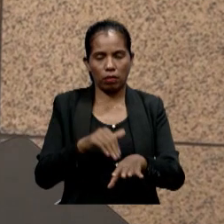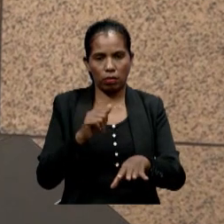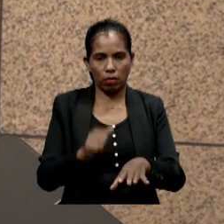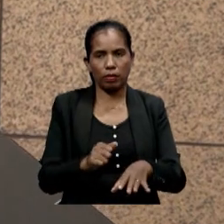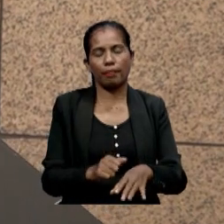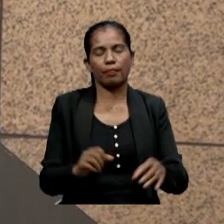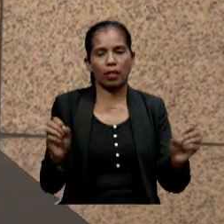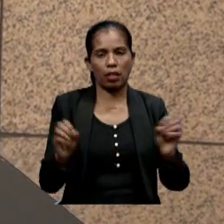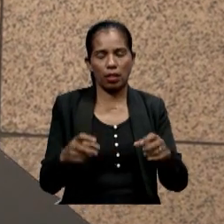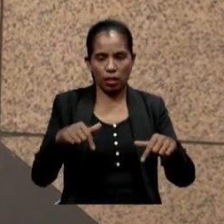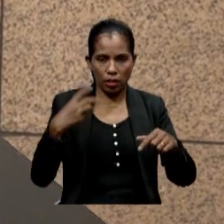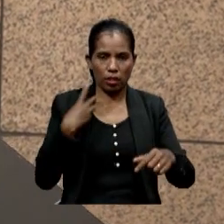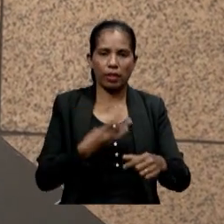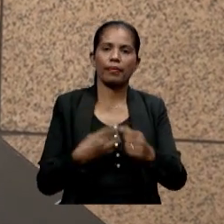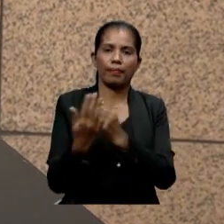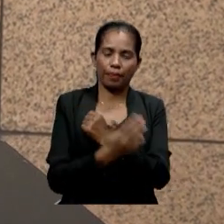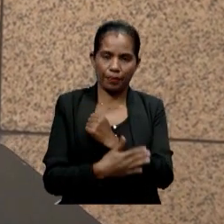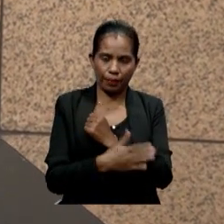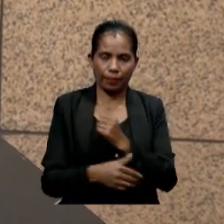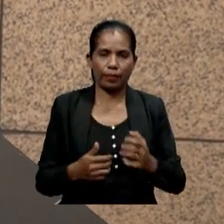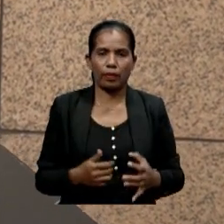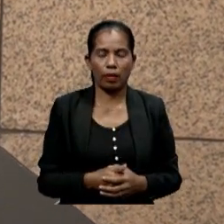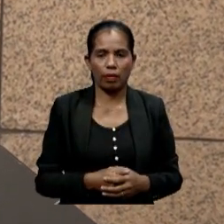em Itanyarain. E